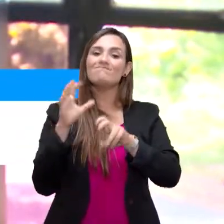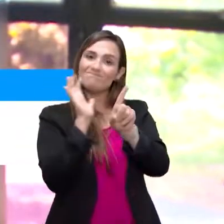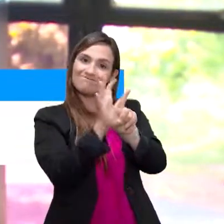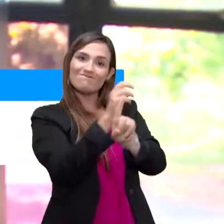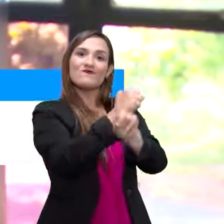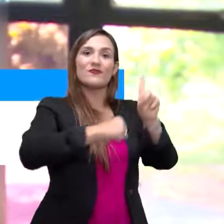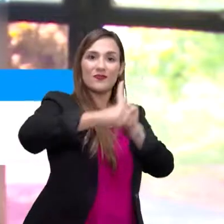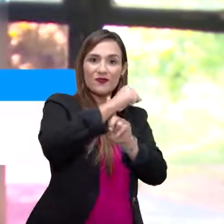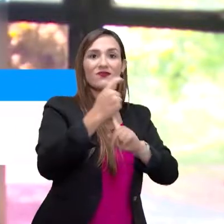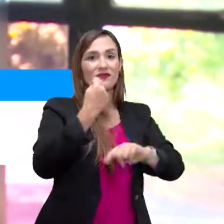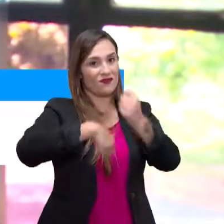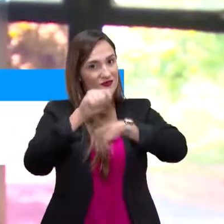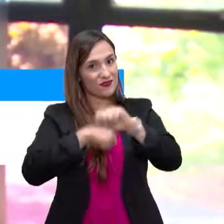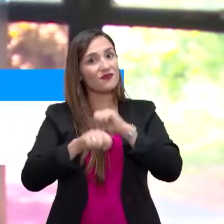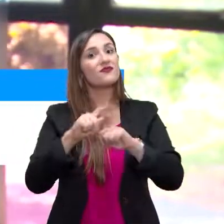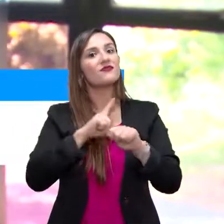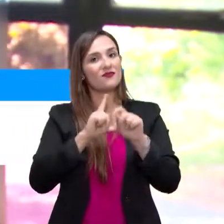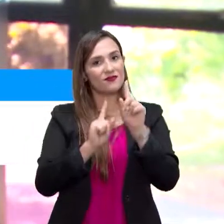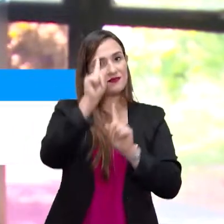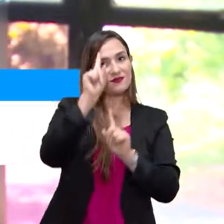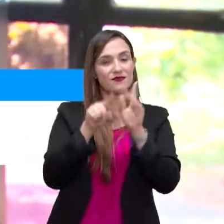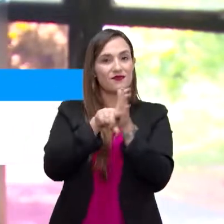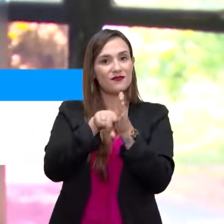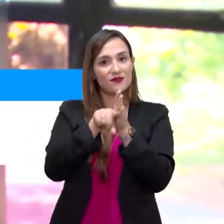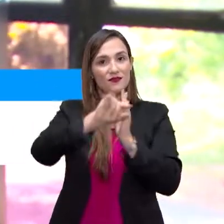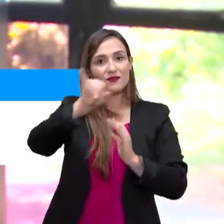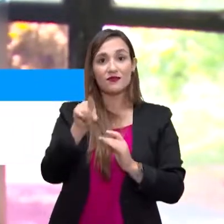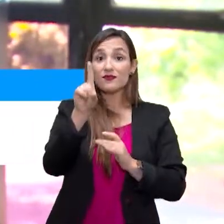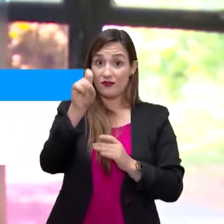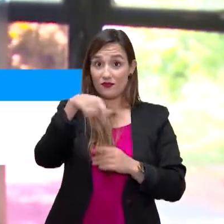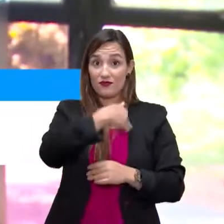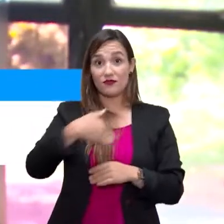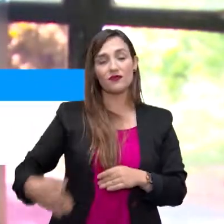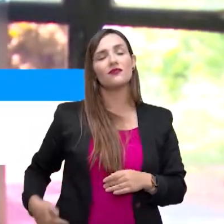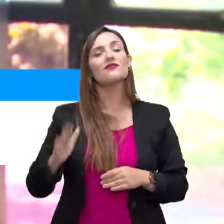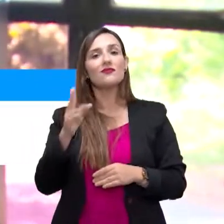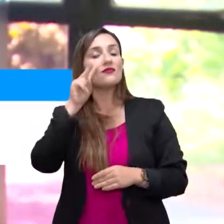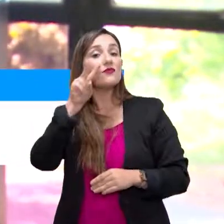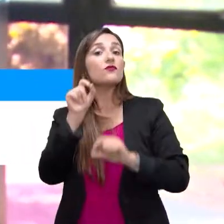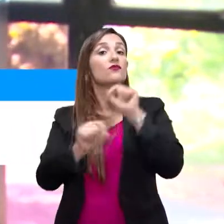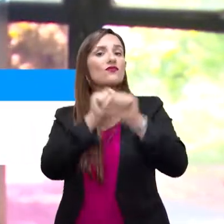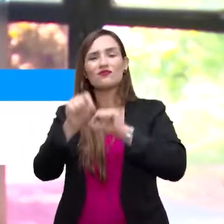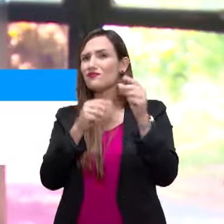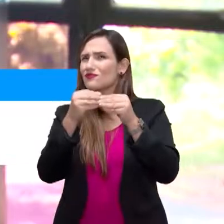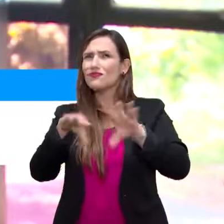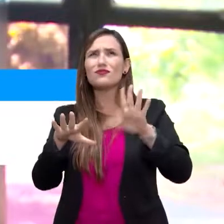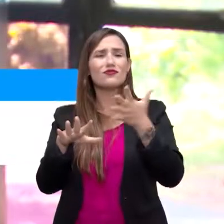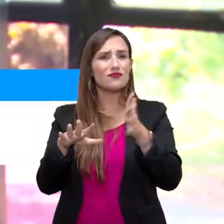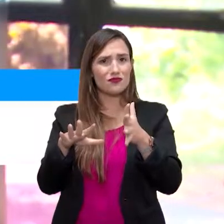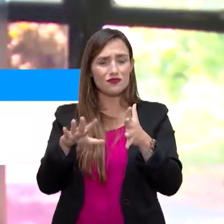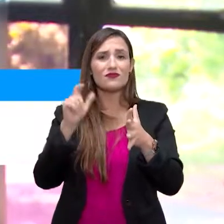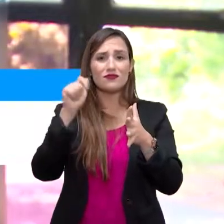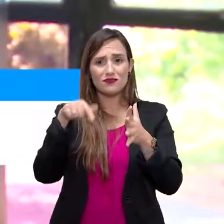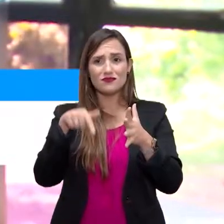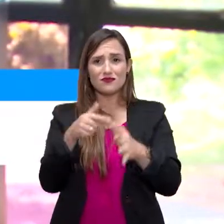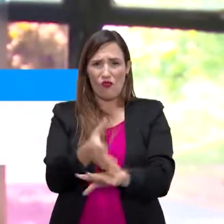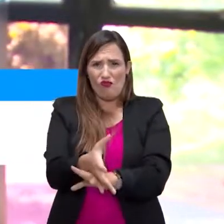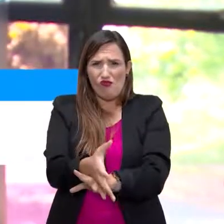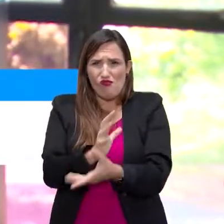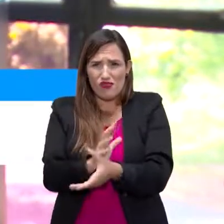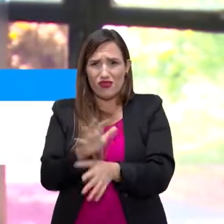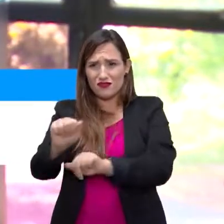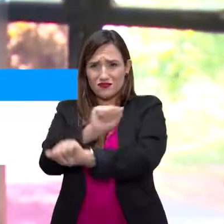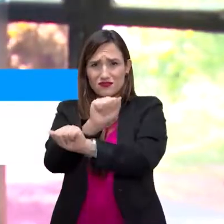causando fortes impactos sociais e econômicos. Conforme dados divulgados em janeiro fevereiro pelo governo do estado de Mato Grosso do Sul,